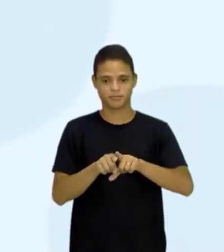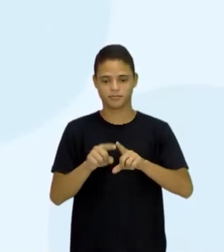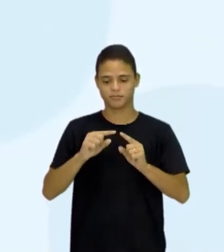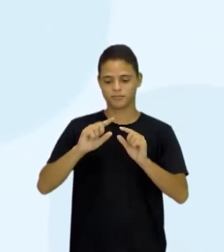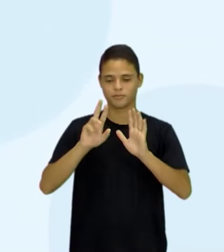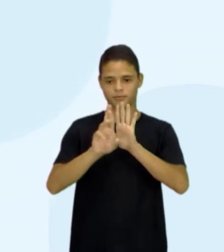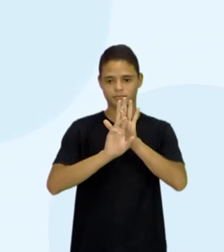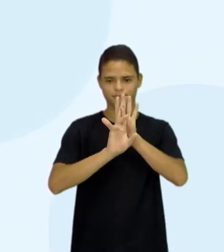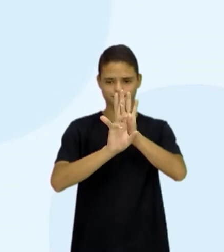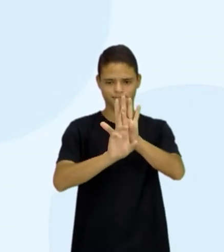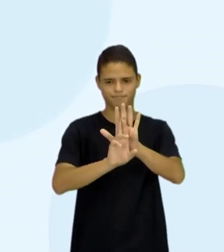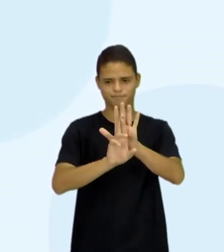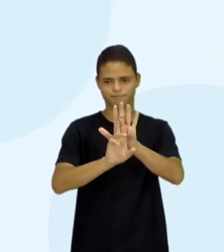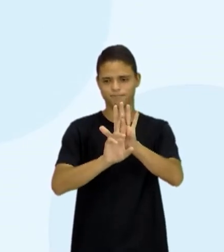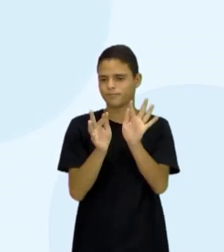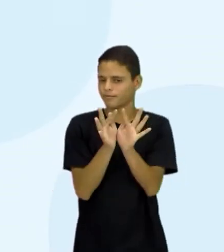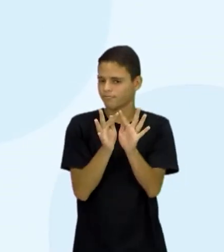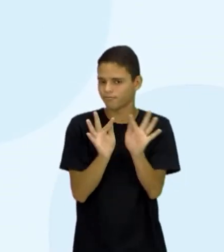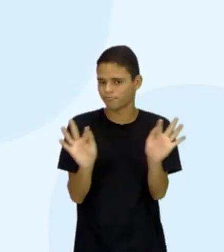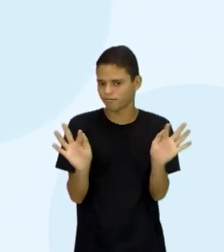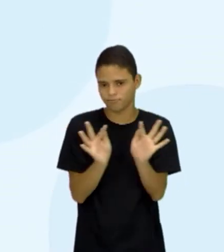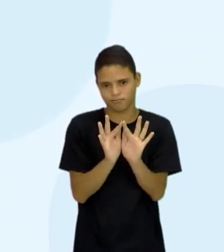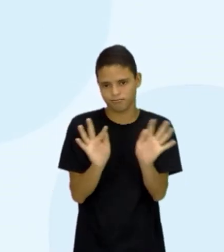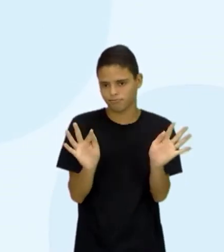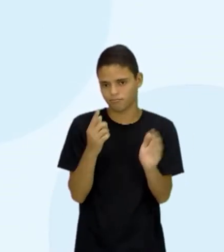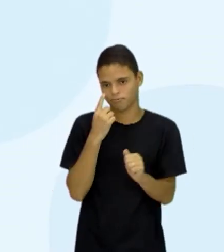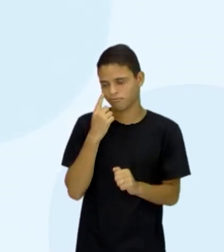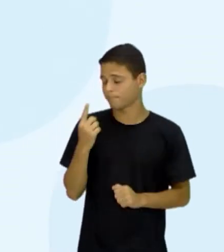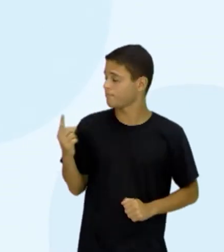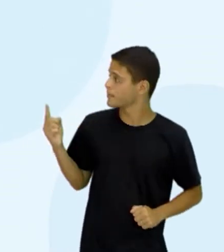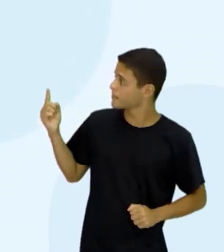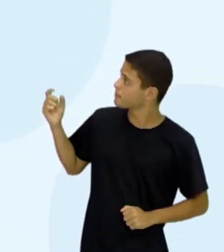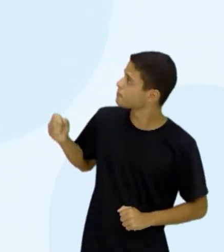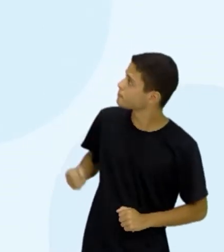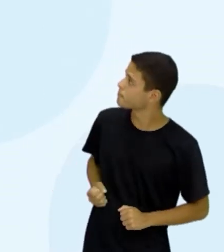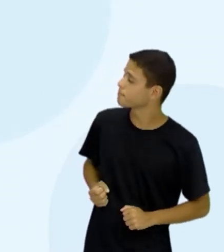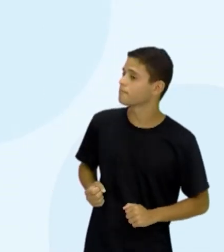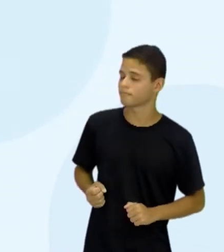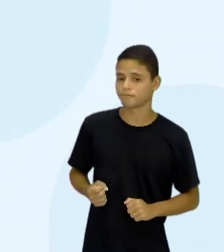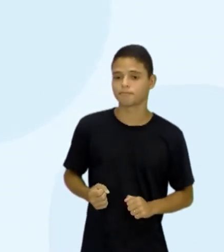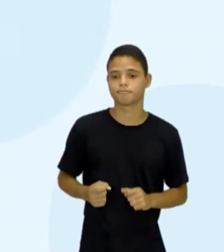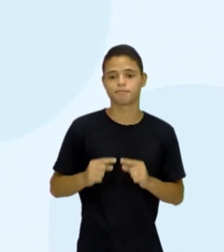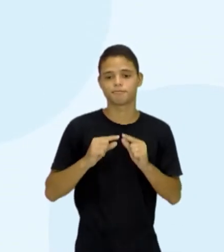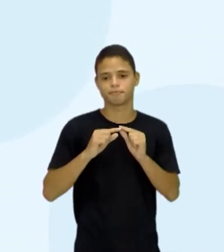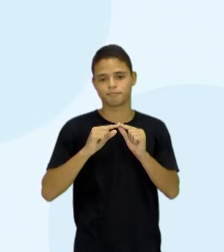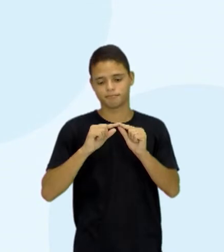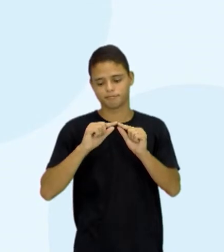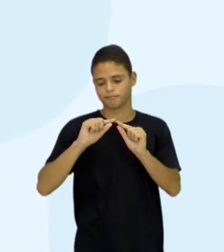representar aí, para ficar mais simplificado, né? Limpar a tela e tal. Esse círculo, ele está com a